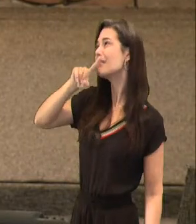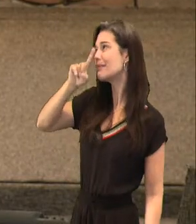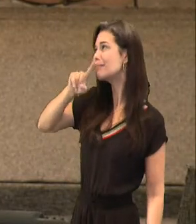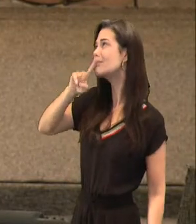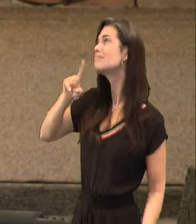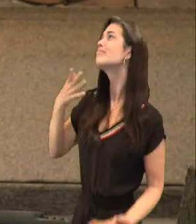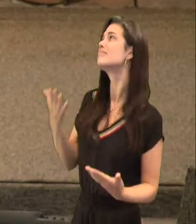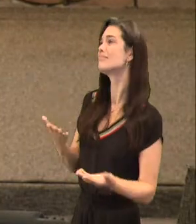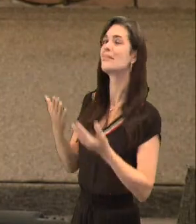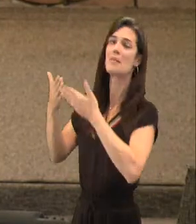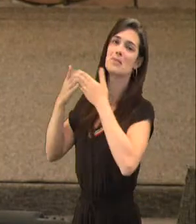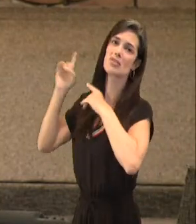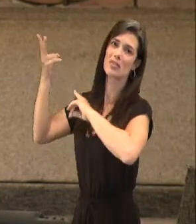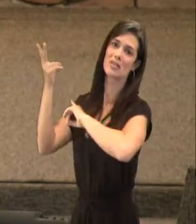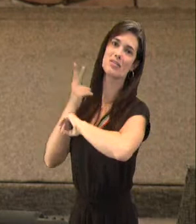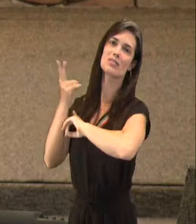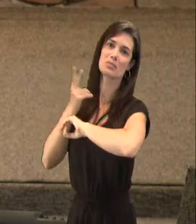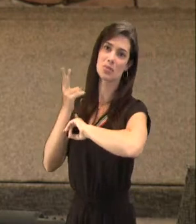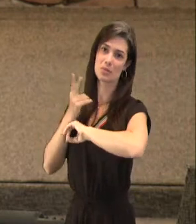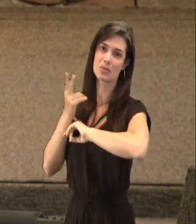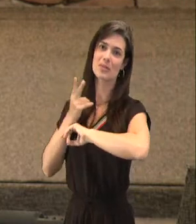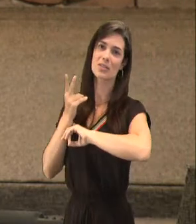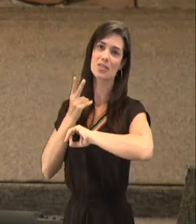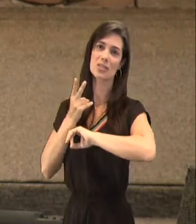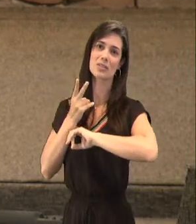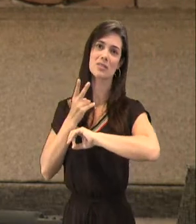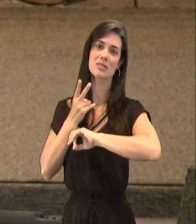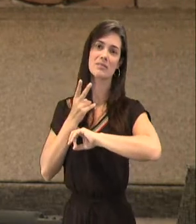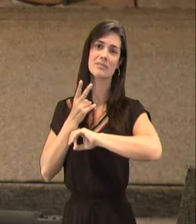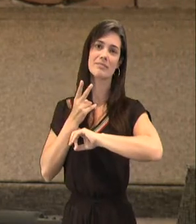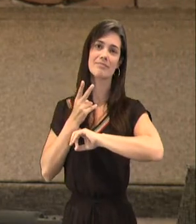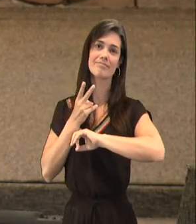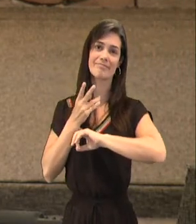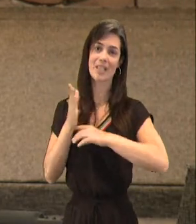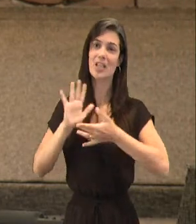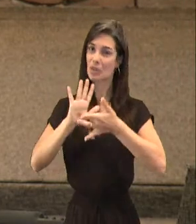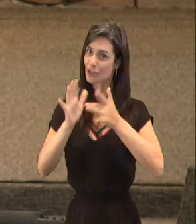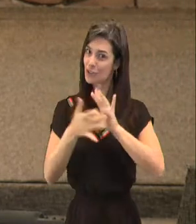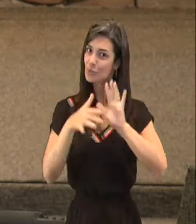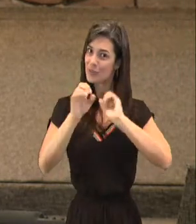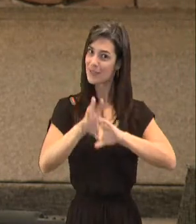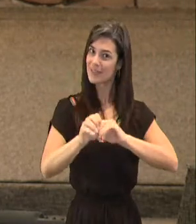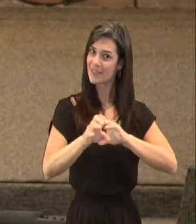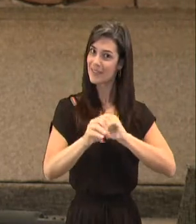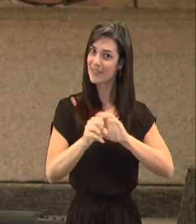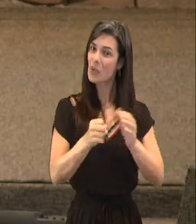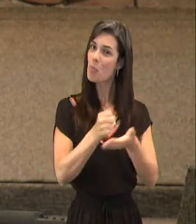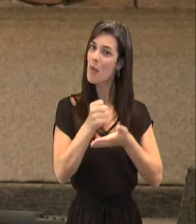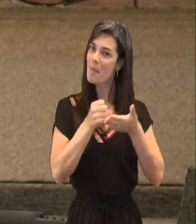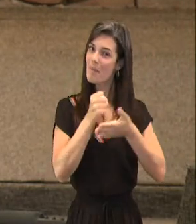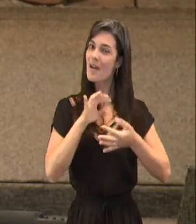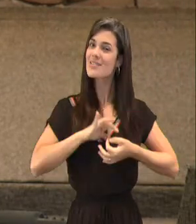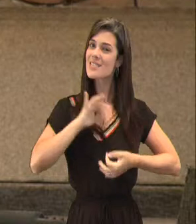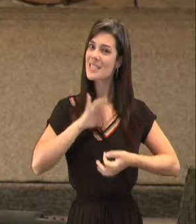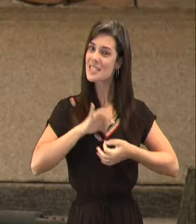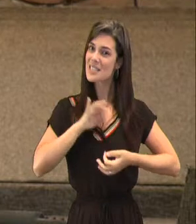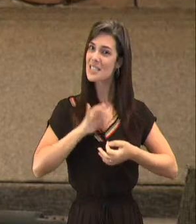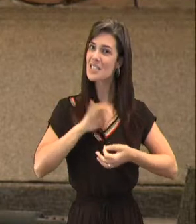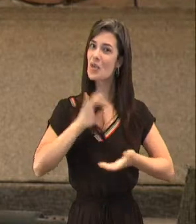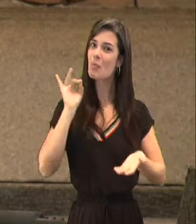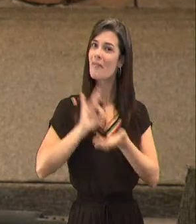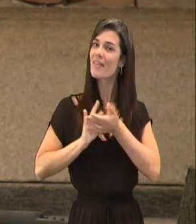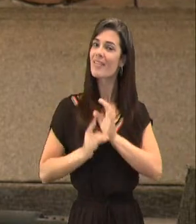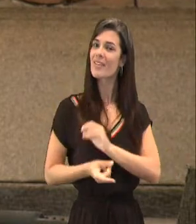sua proteção. Mais uma vez, Jesus ensinando um princípio espiritual e uma verdade